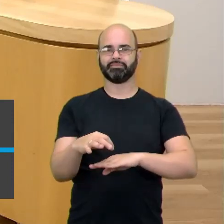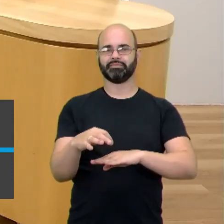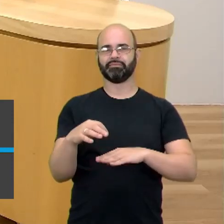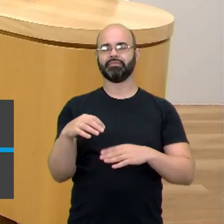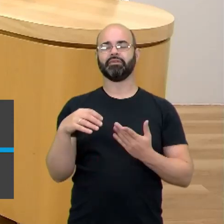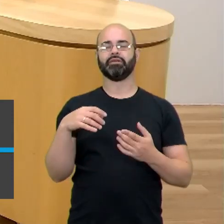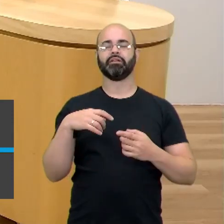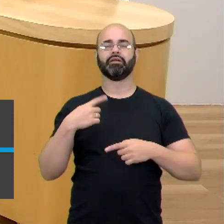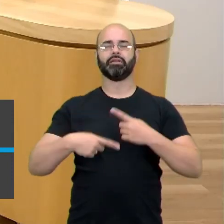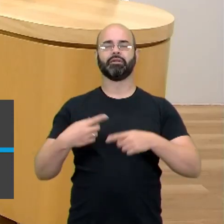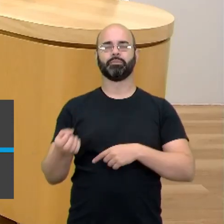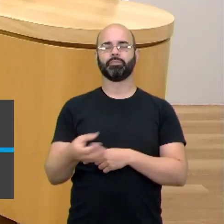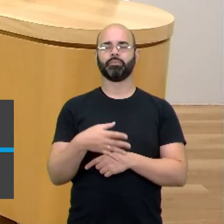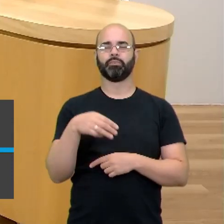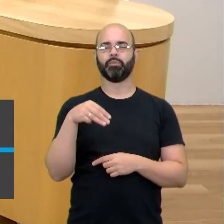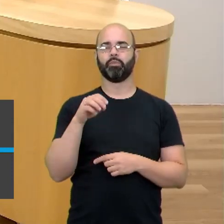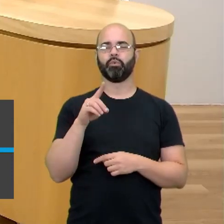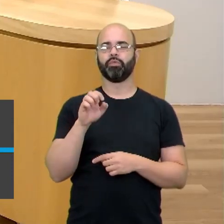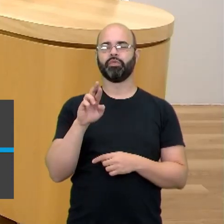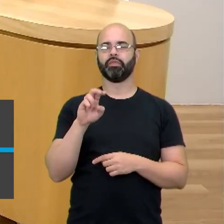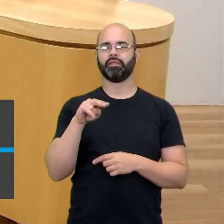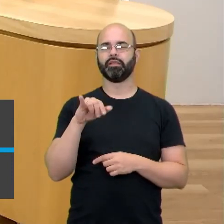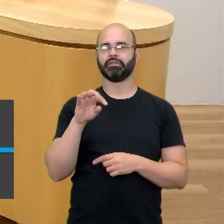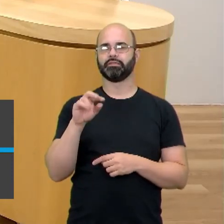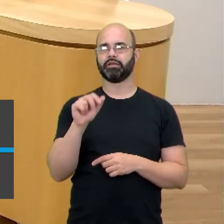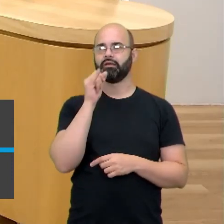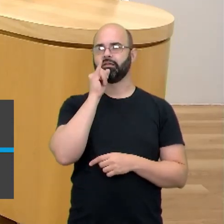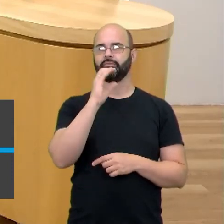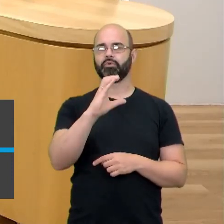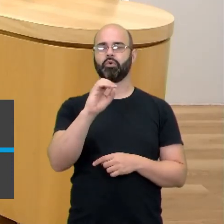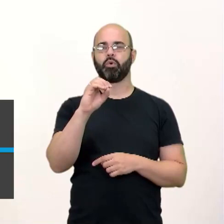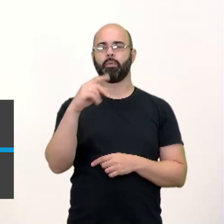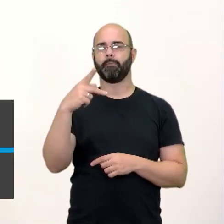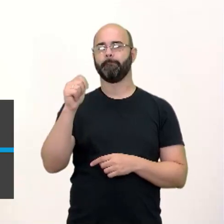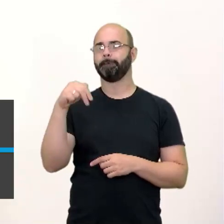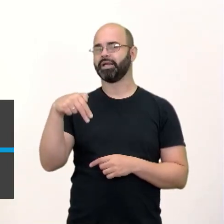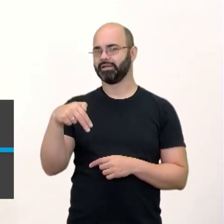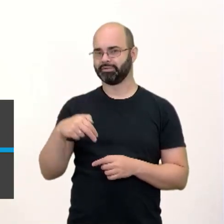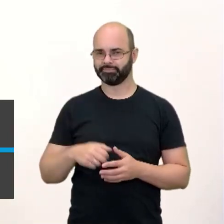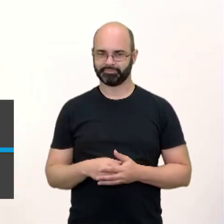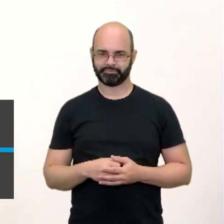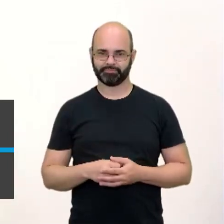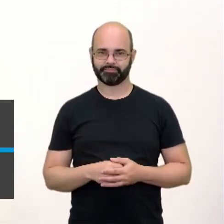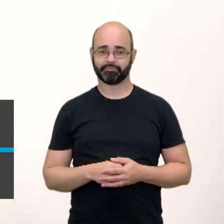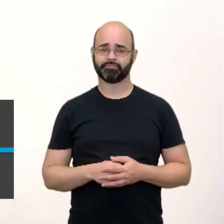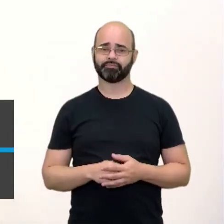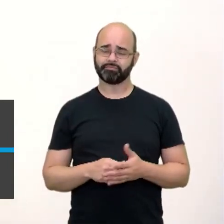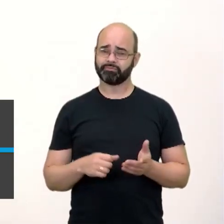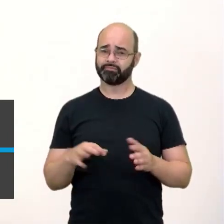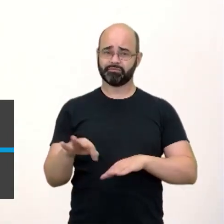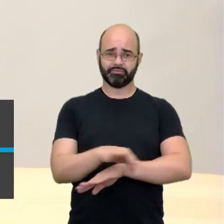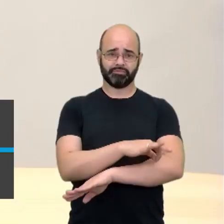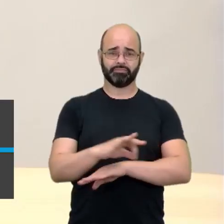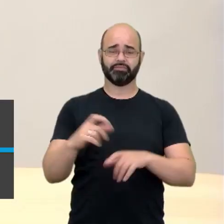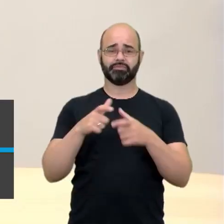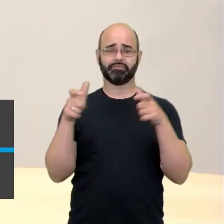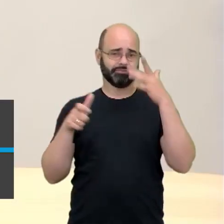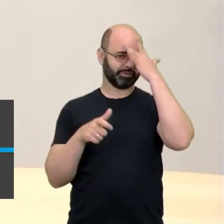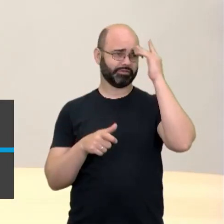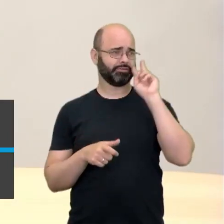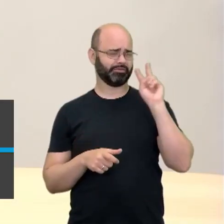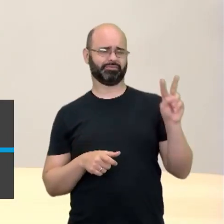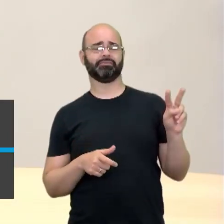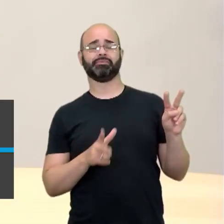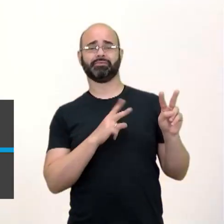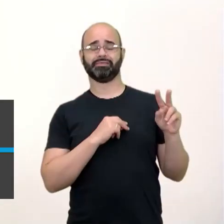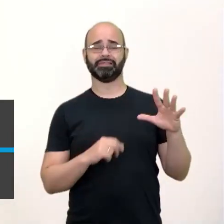exemplo. E tá tudo ali. Isso, para uma grande maioria de urbanistas e arquitetos, é uma loucura, porque eles falam que é uma